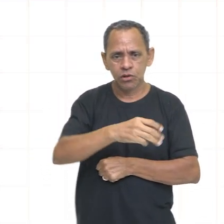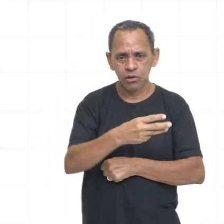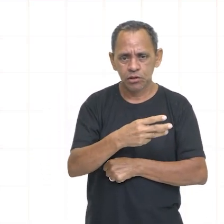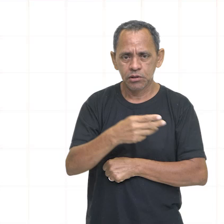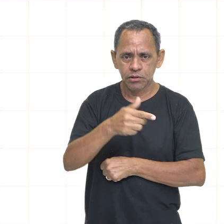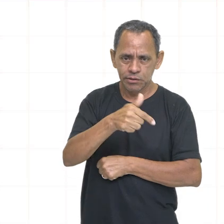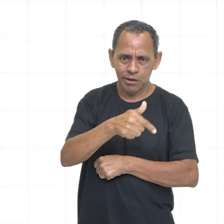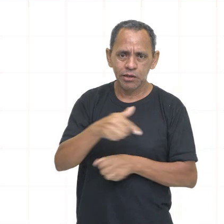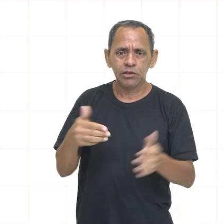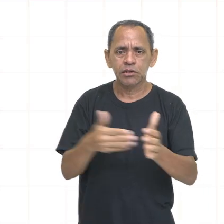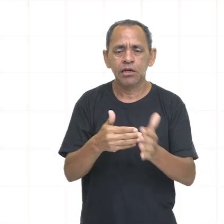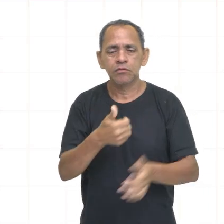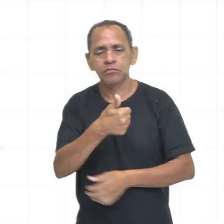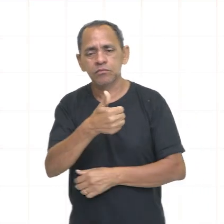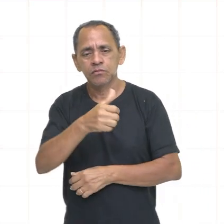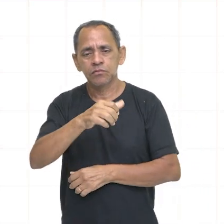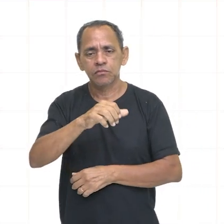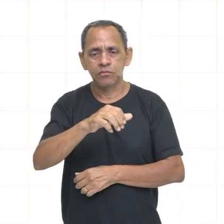1937 a